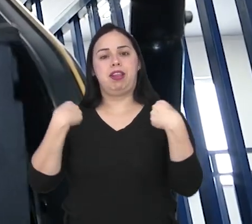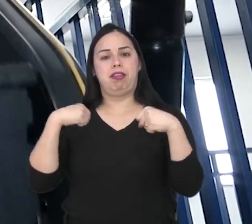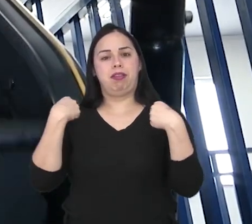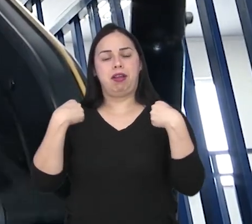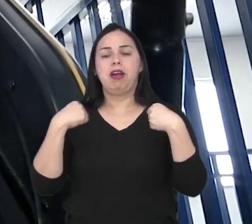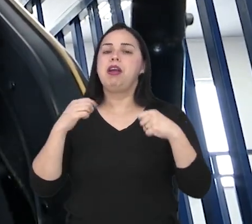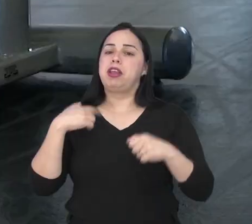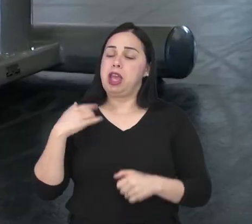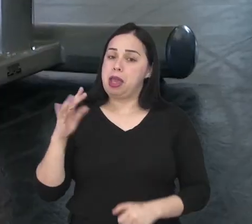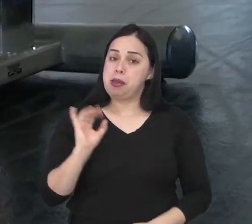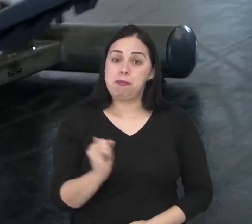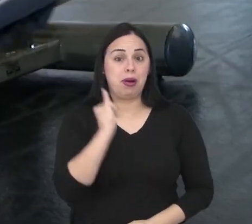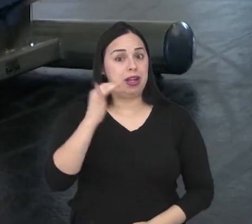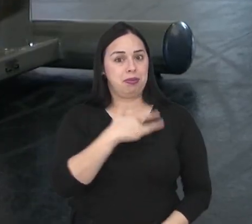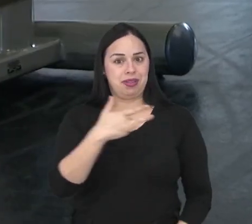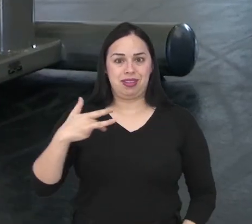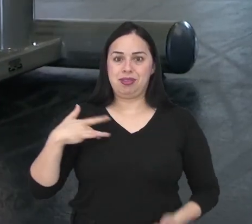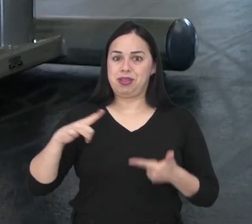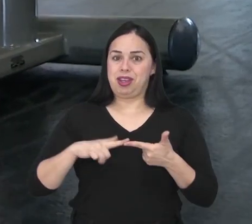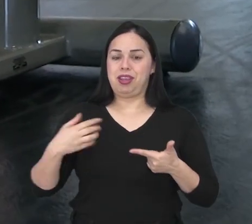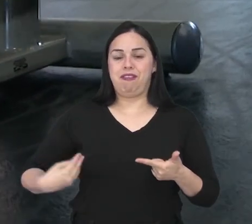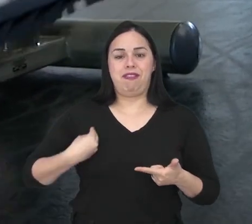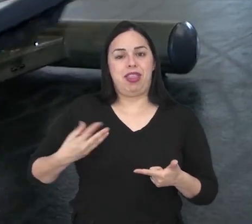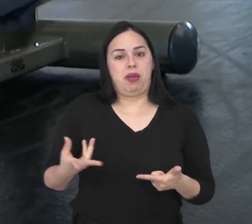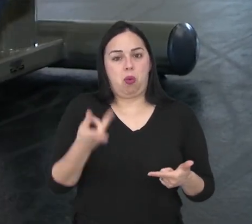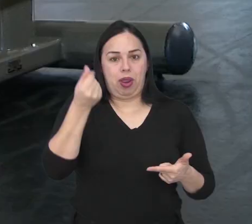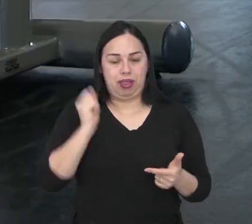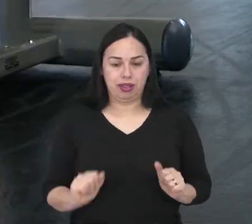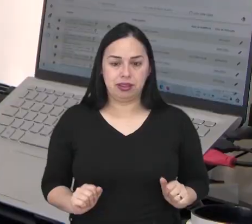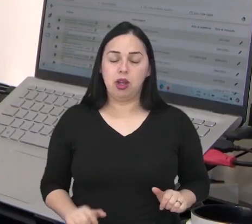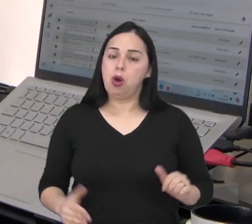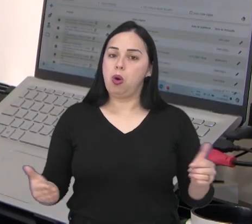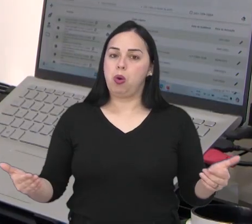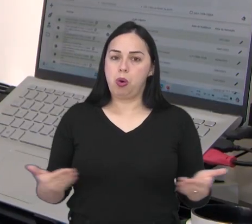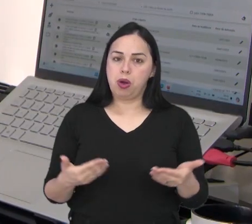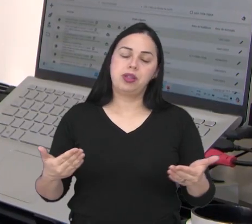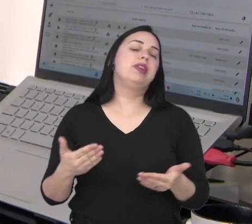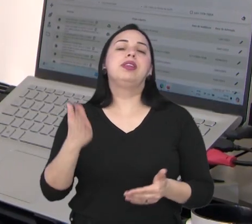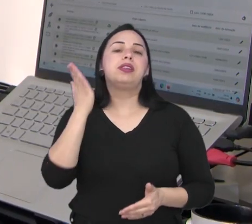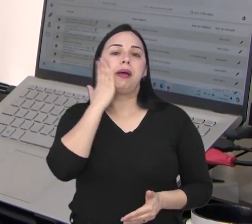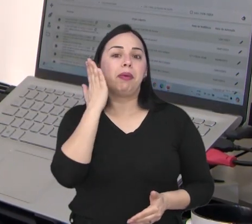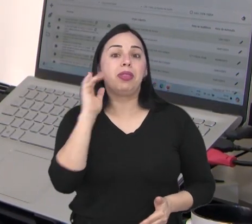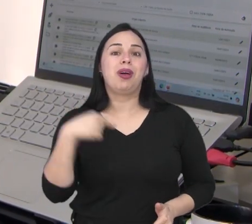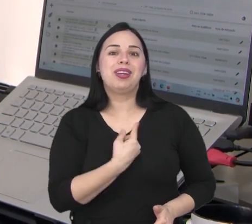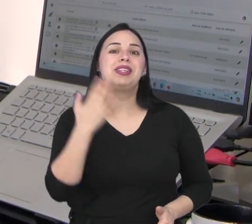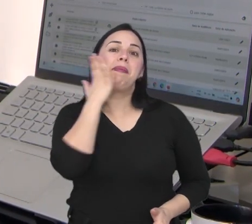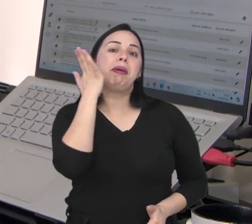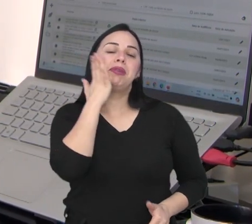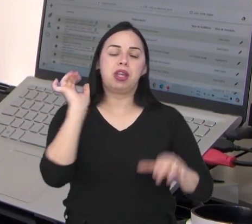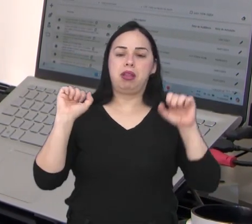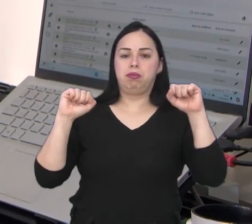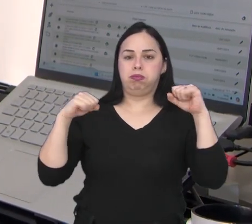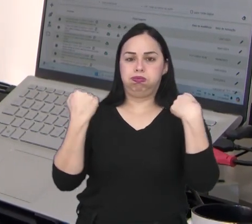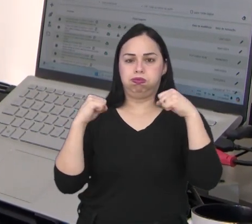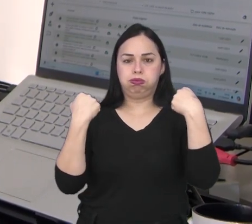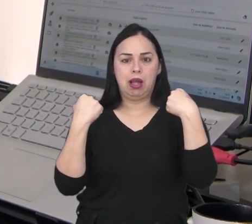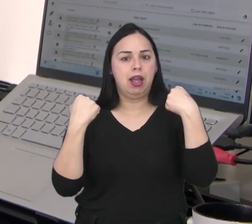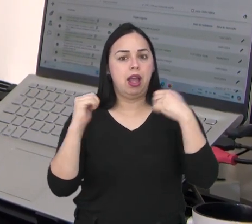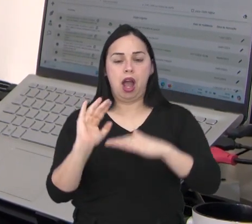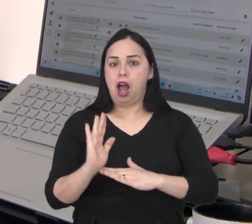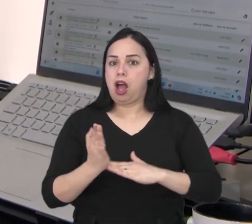de atividades físicas, importante para a saúde e bem-estar. Hoje a gente já sabe que o treino de